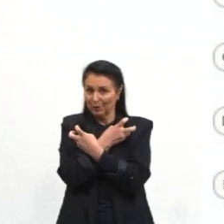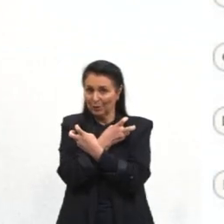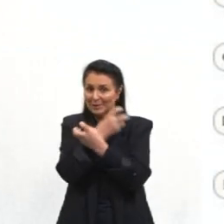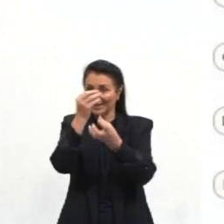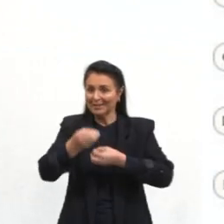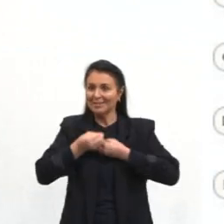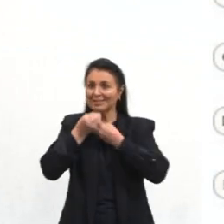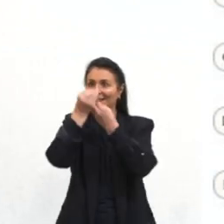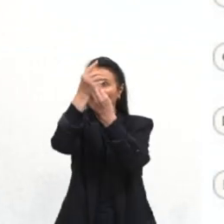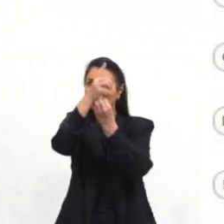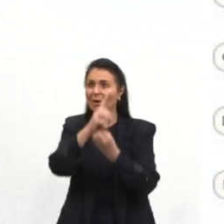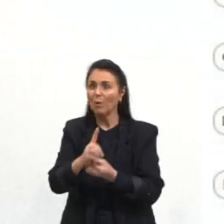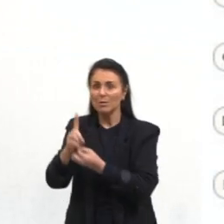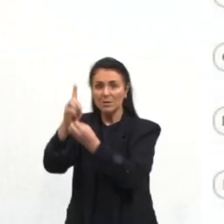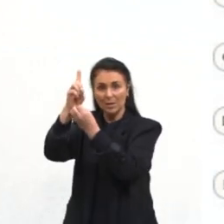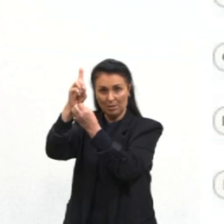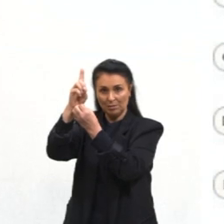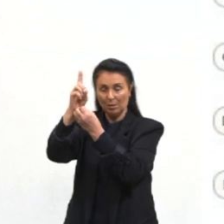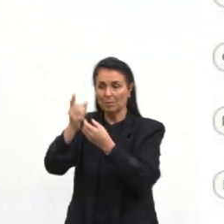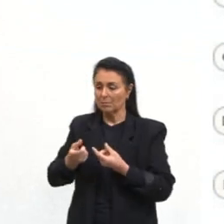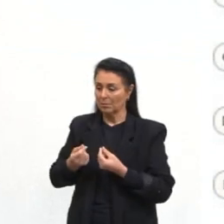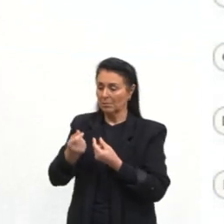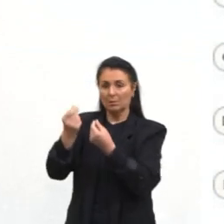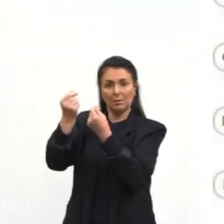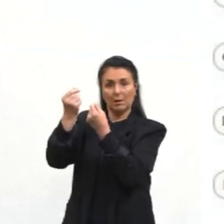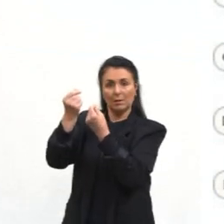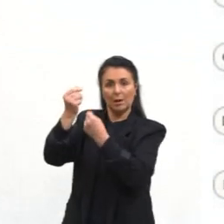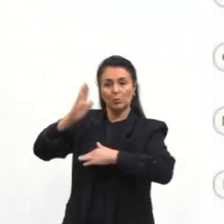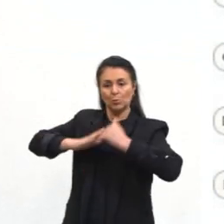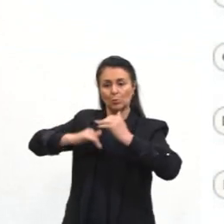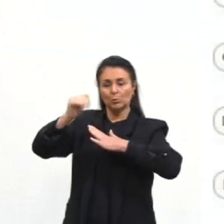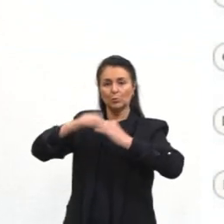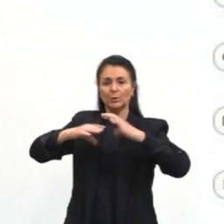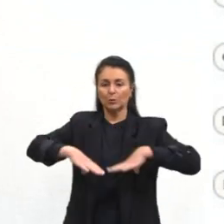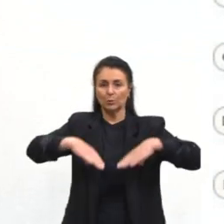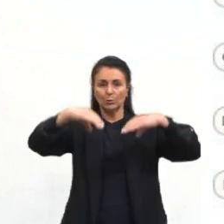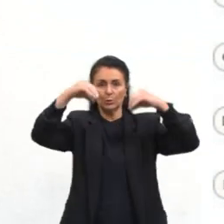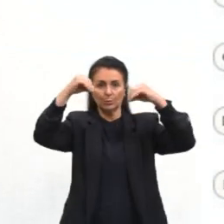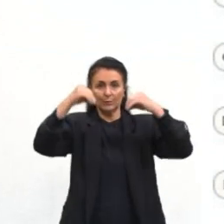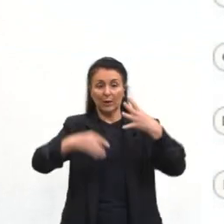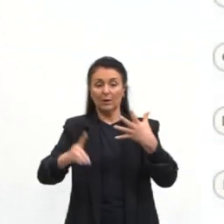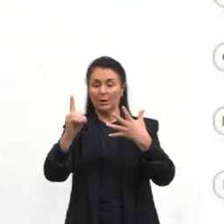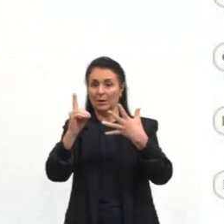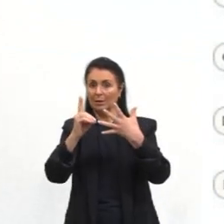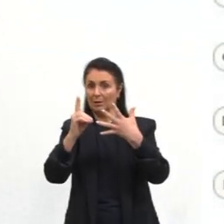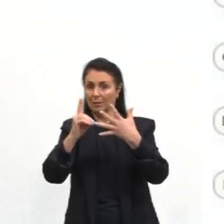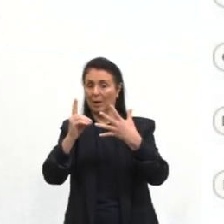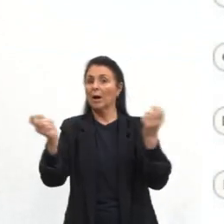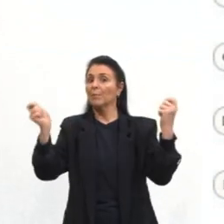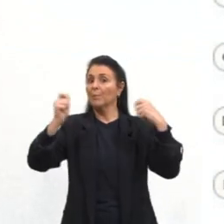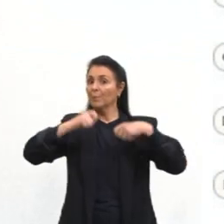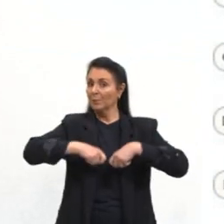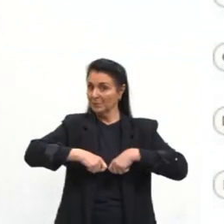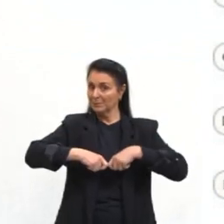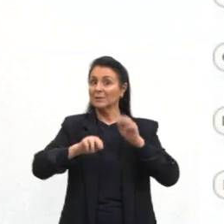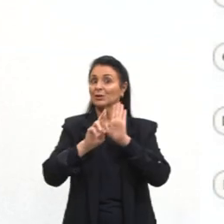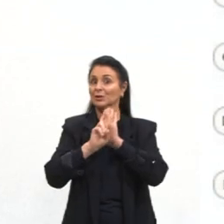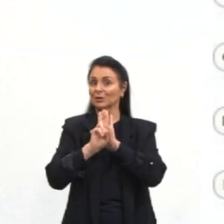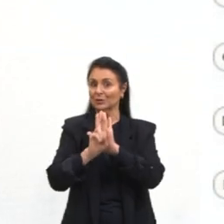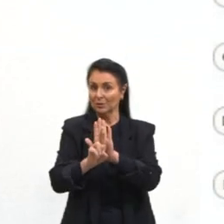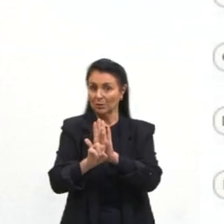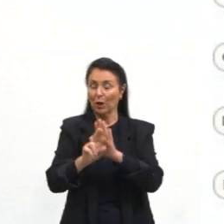riquezas construindo templos representava alternativa número de a possibilidade